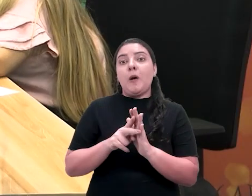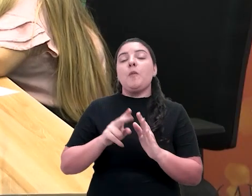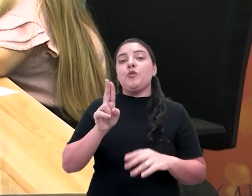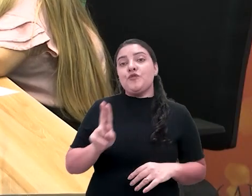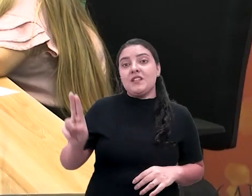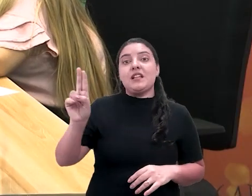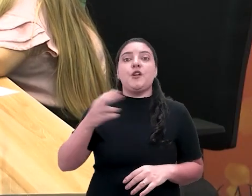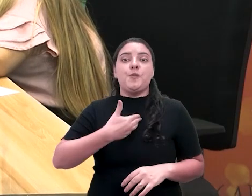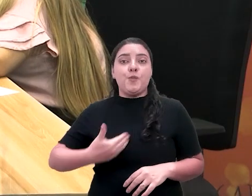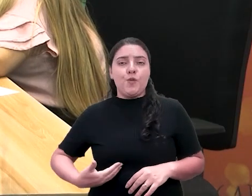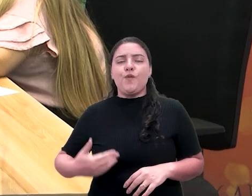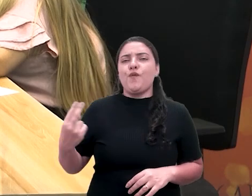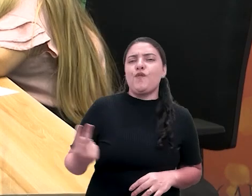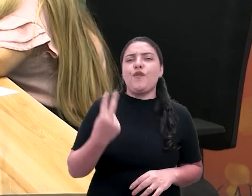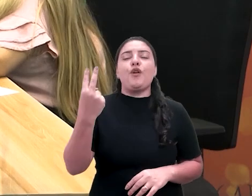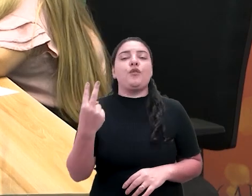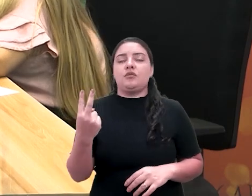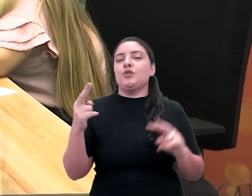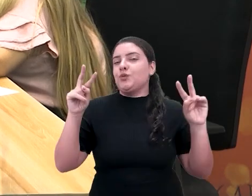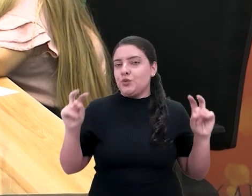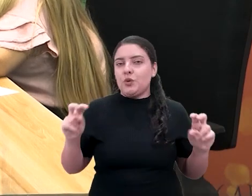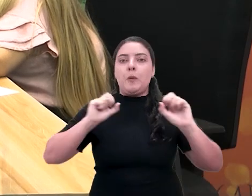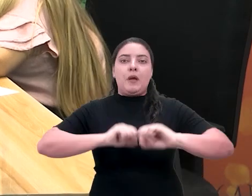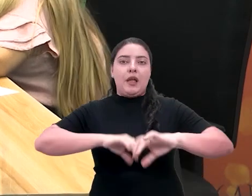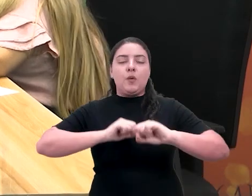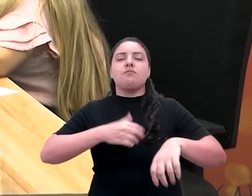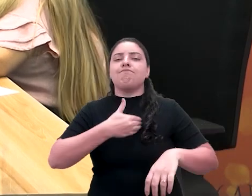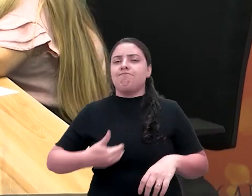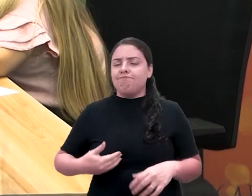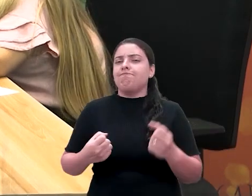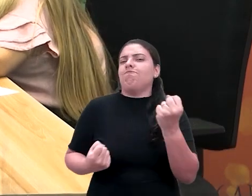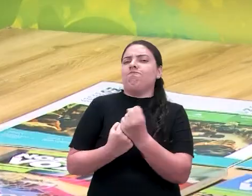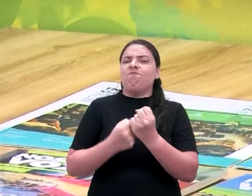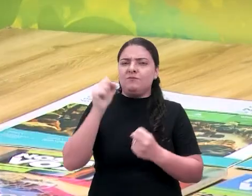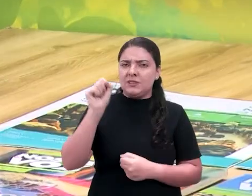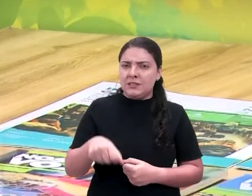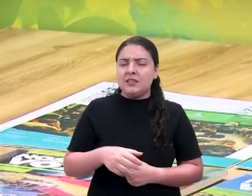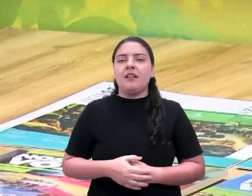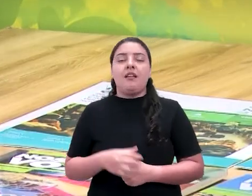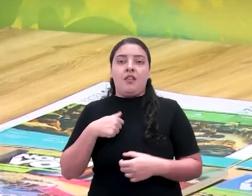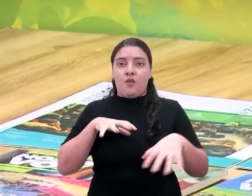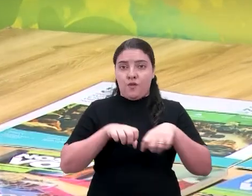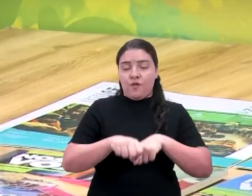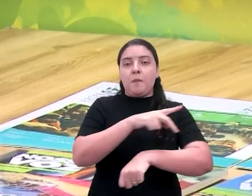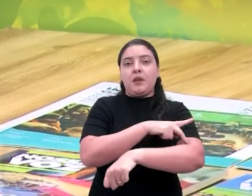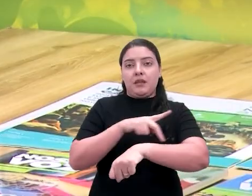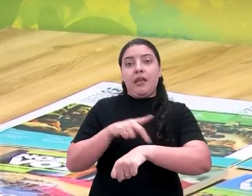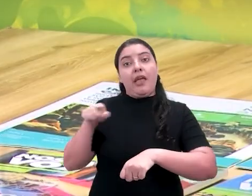pública. E valorizamos muito essa questão da educação pública mesmo. Né? Eu sou formada em